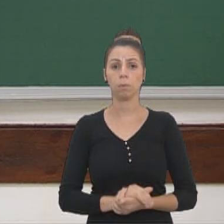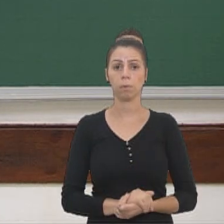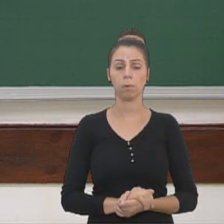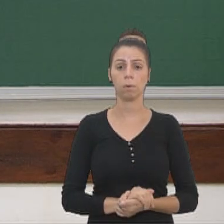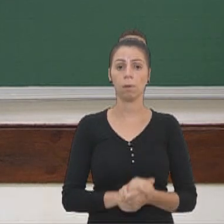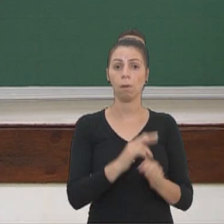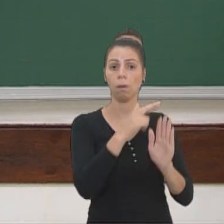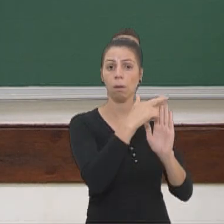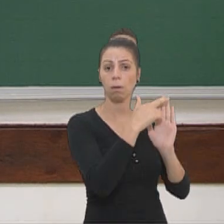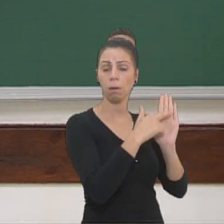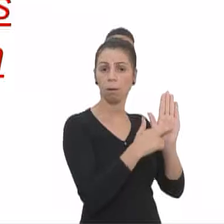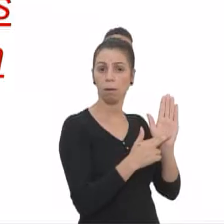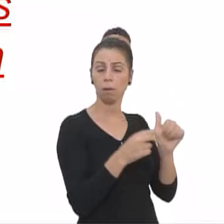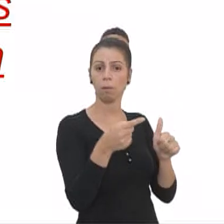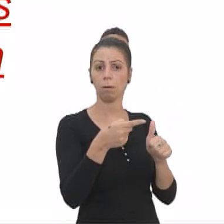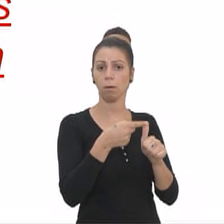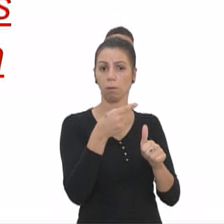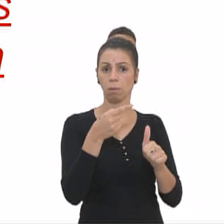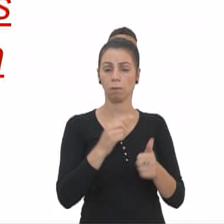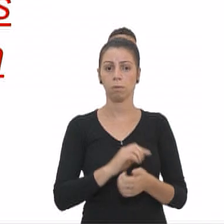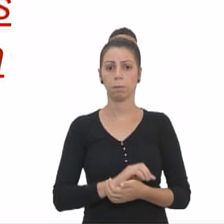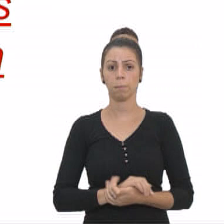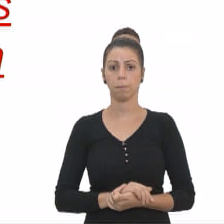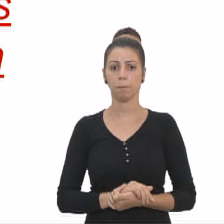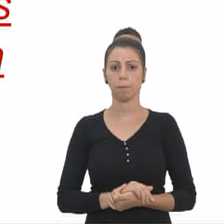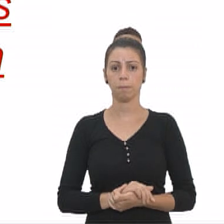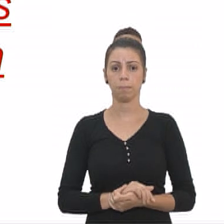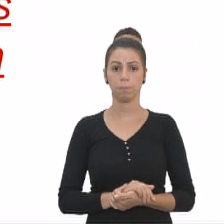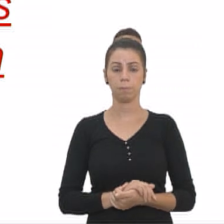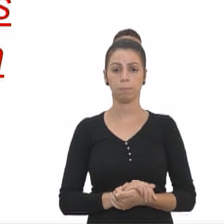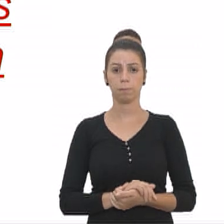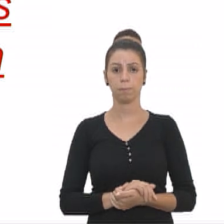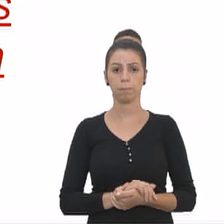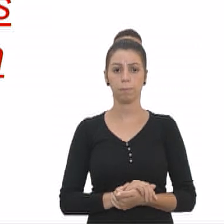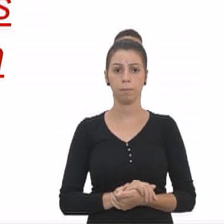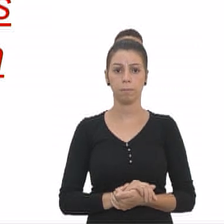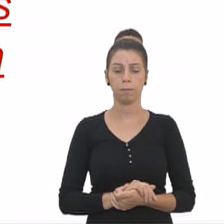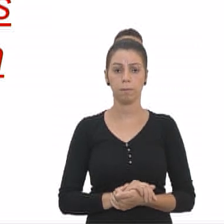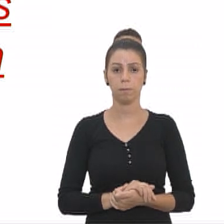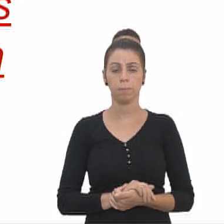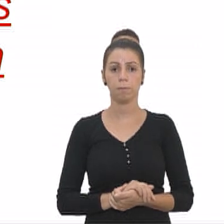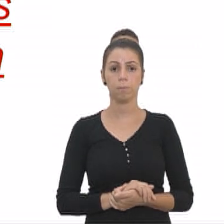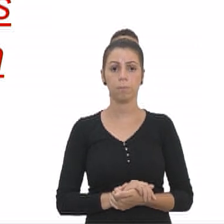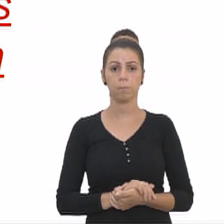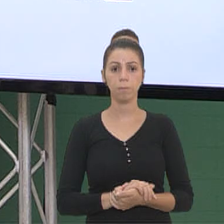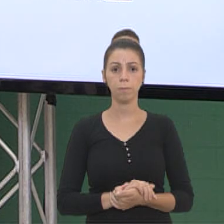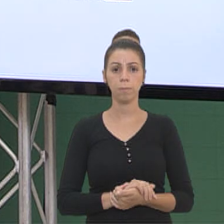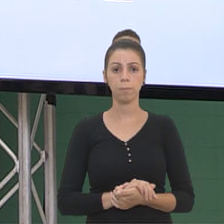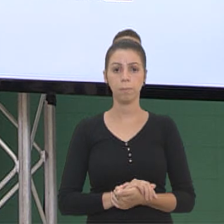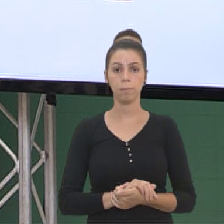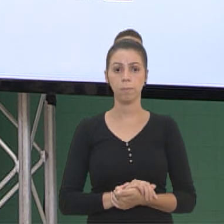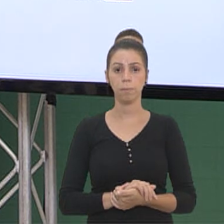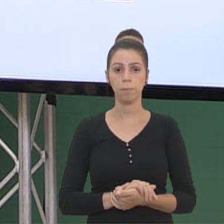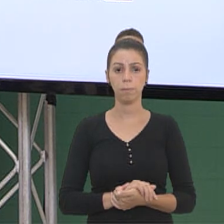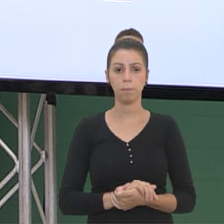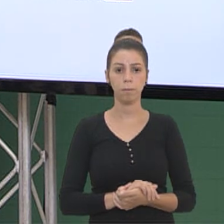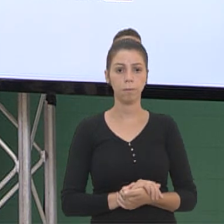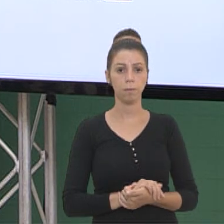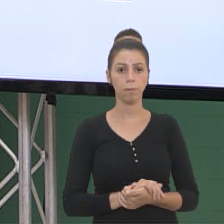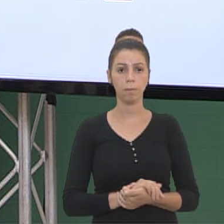Primeira regra. Regla com os verbos de la primeira conjugação, os verbos terminados